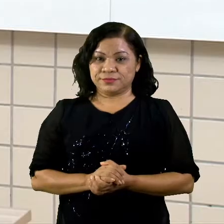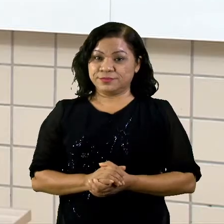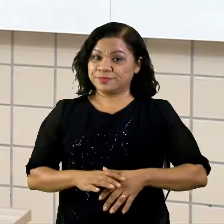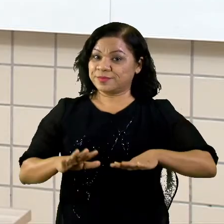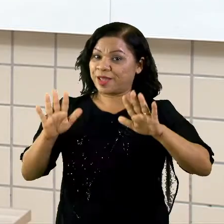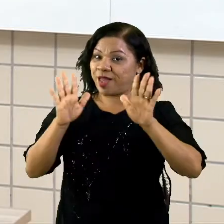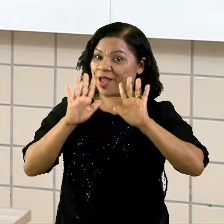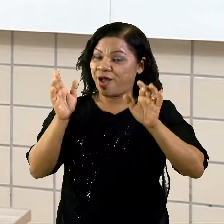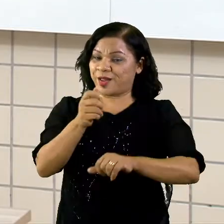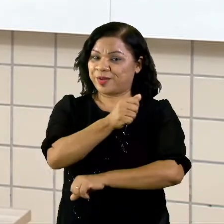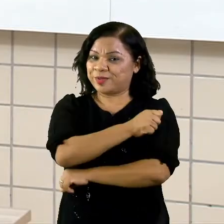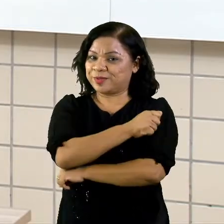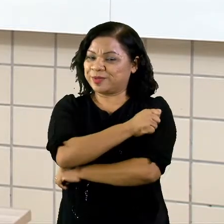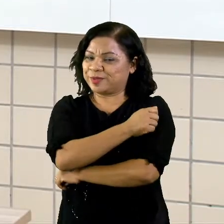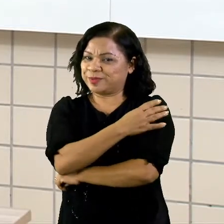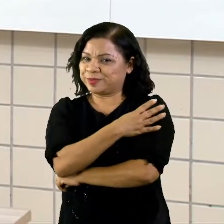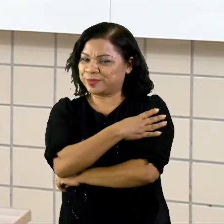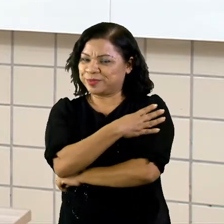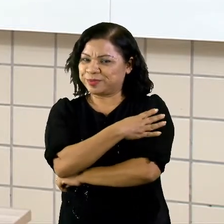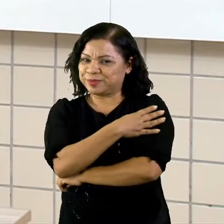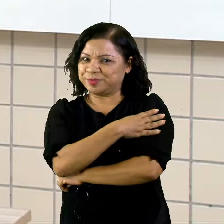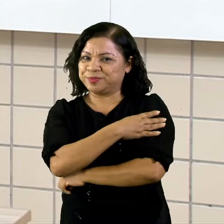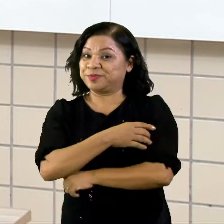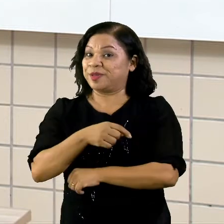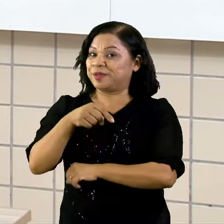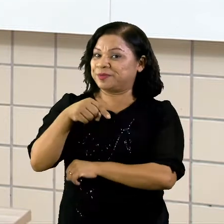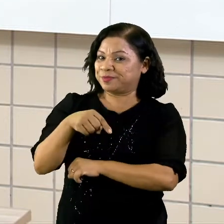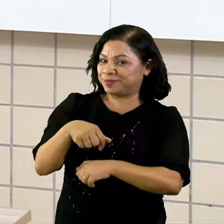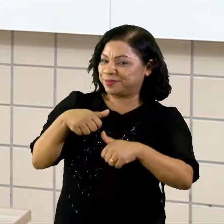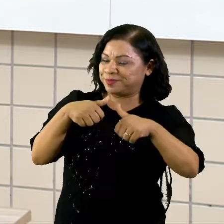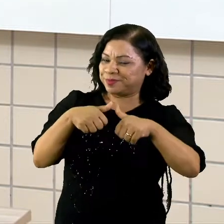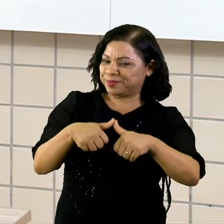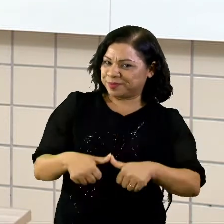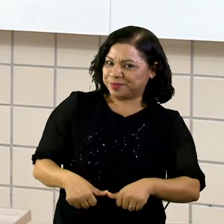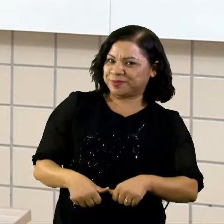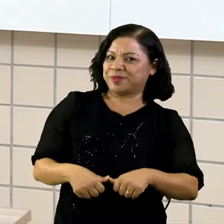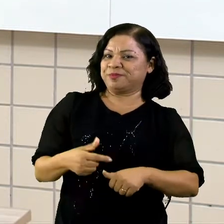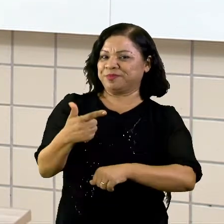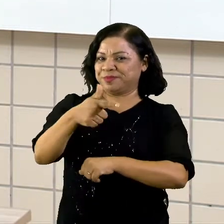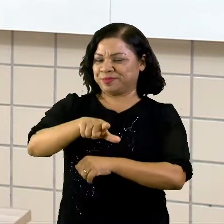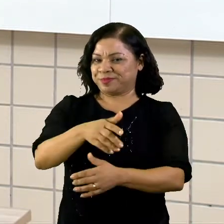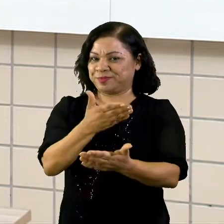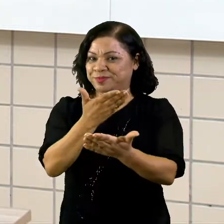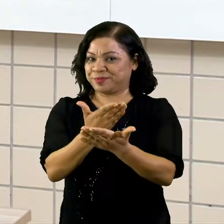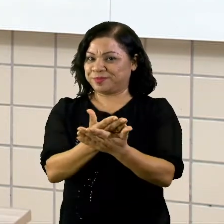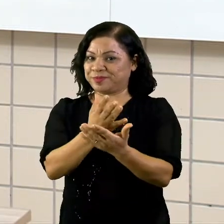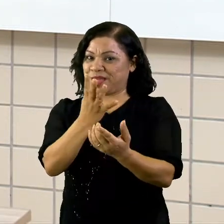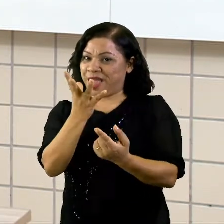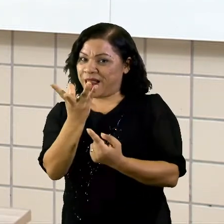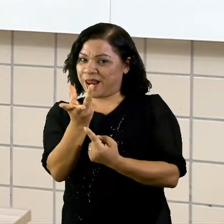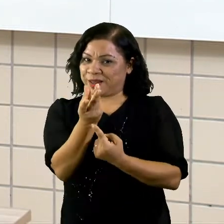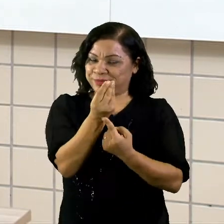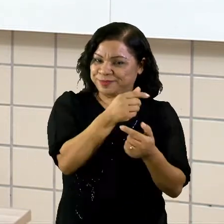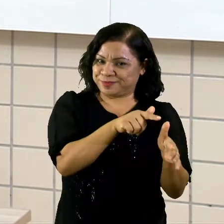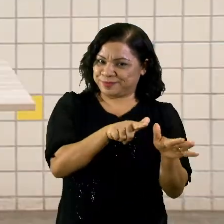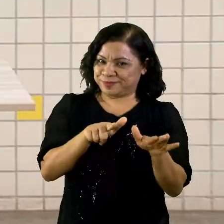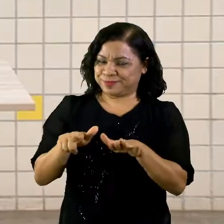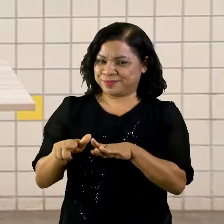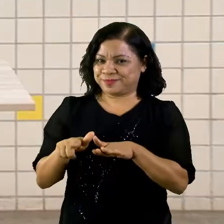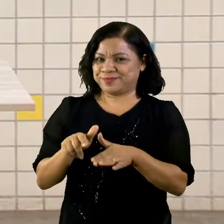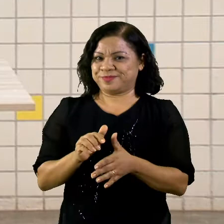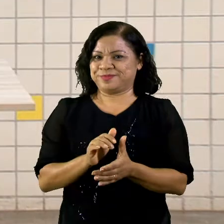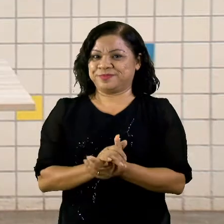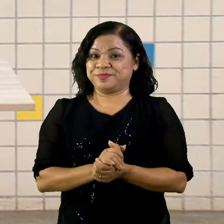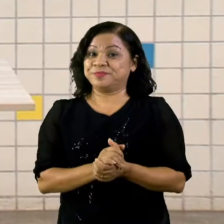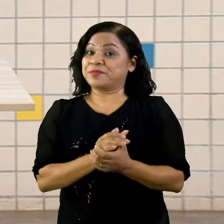Olá, alunos do quarto ano! Estamos aqui para mais uma aula de arte da semana. Para